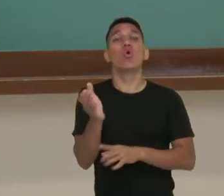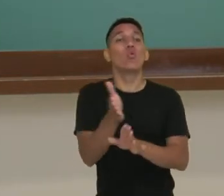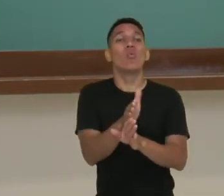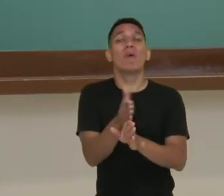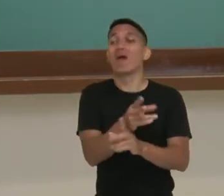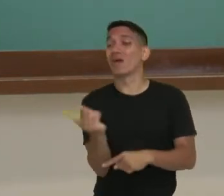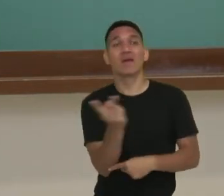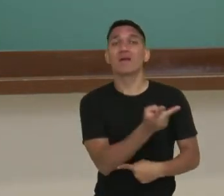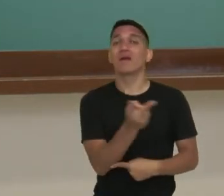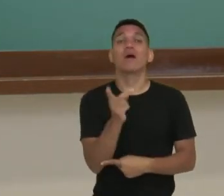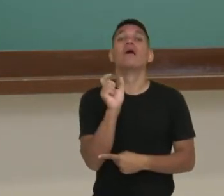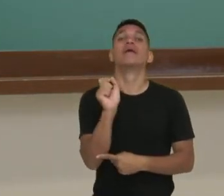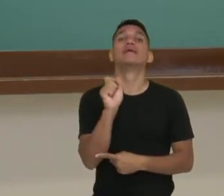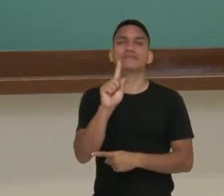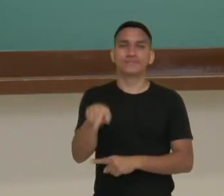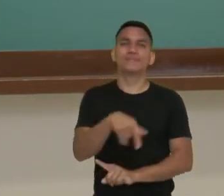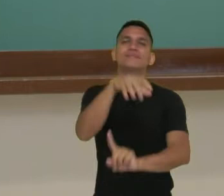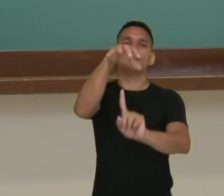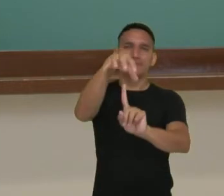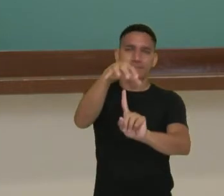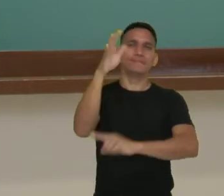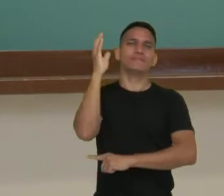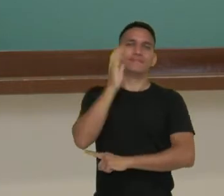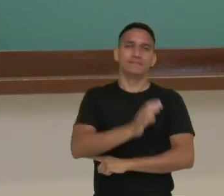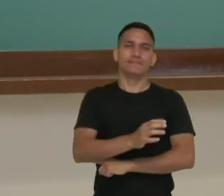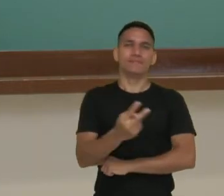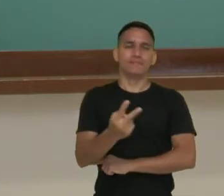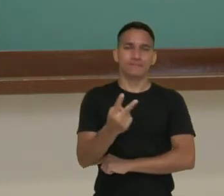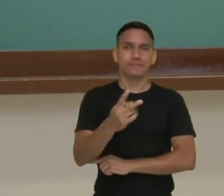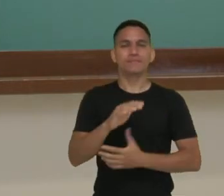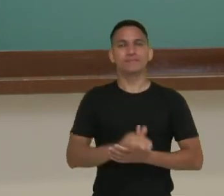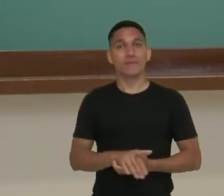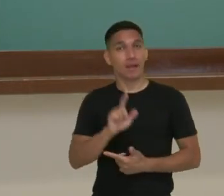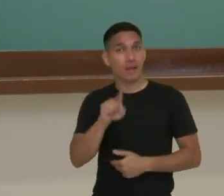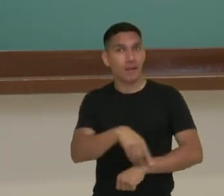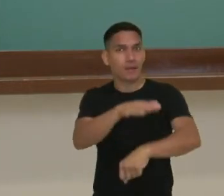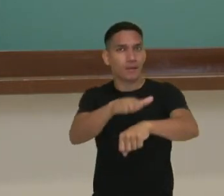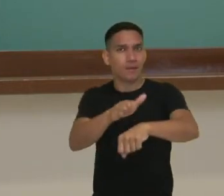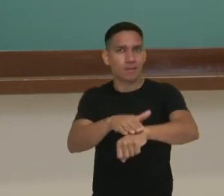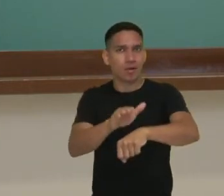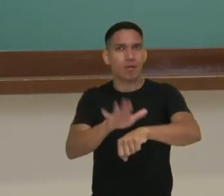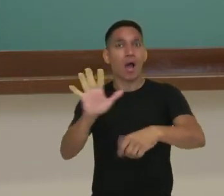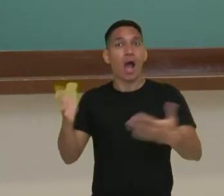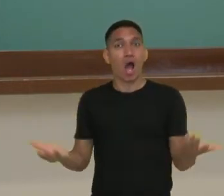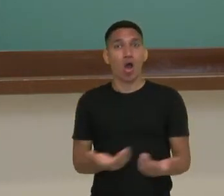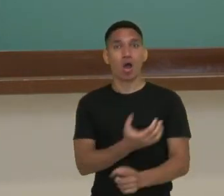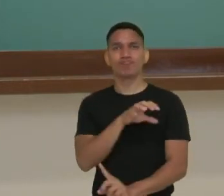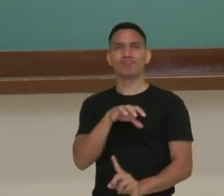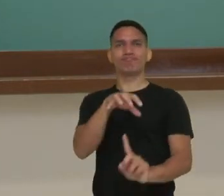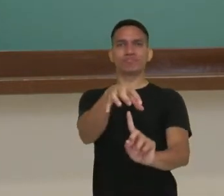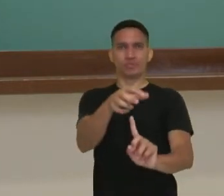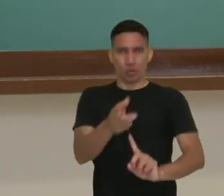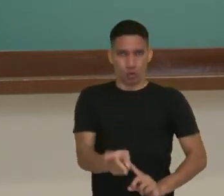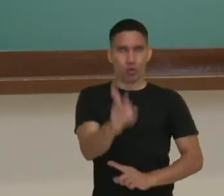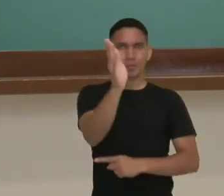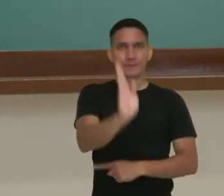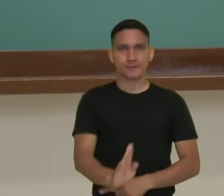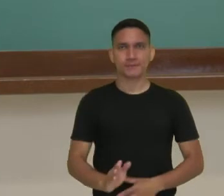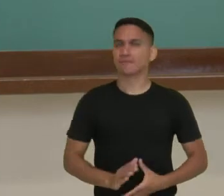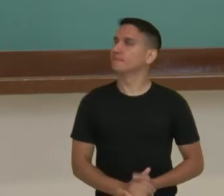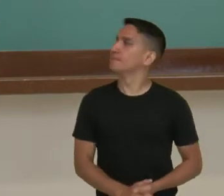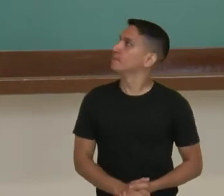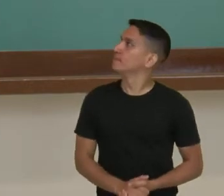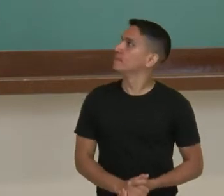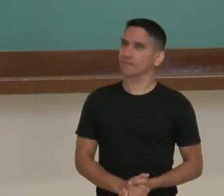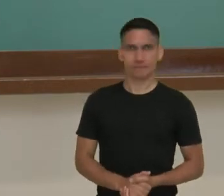liberais e conservadores? O Dom Pedro II, que naquele momento assumia o segundo reinado do Brasil. Será